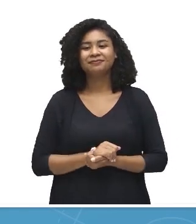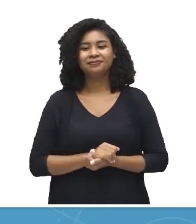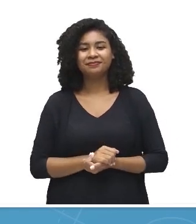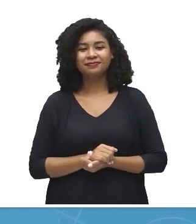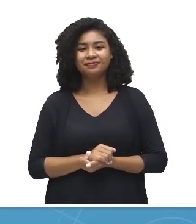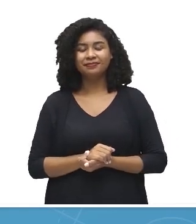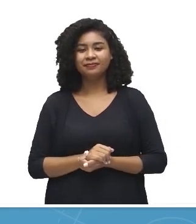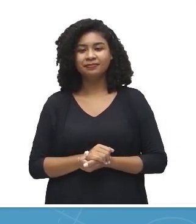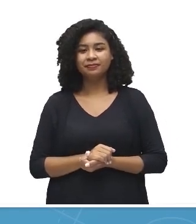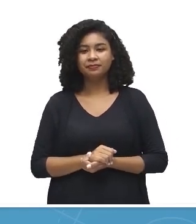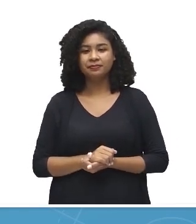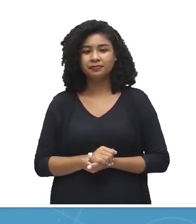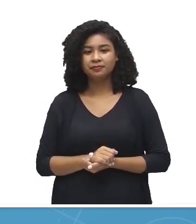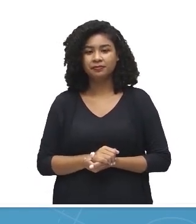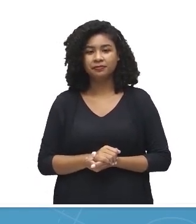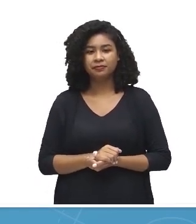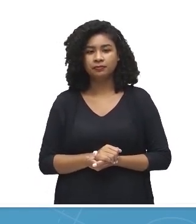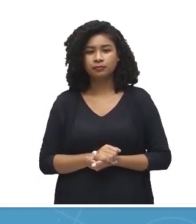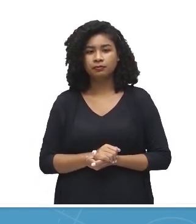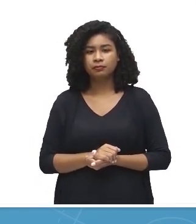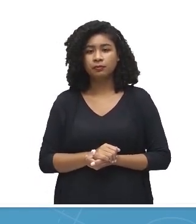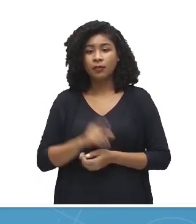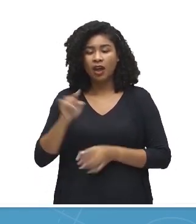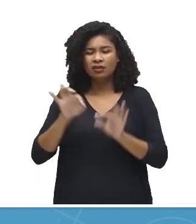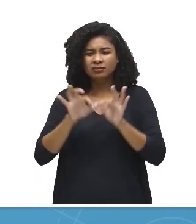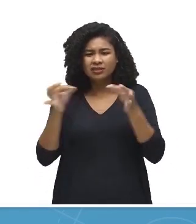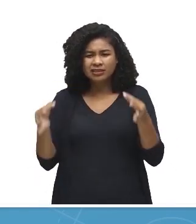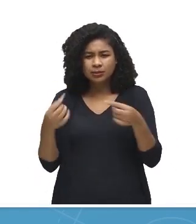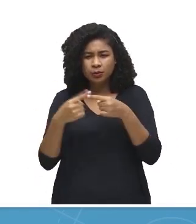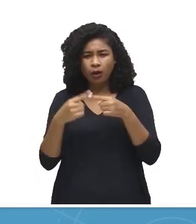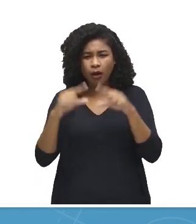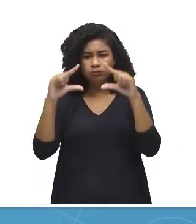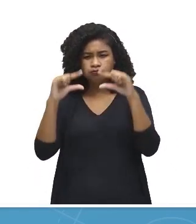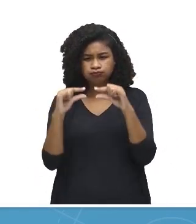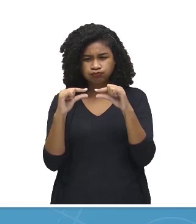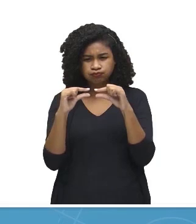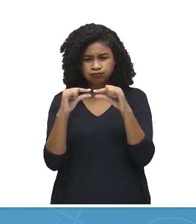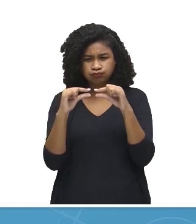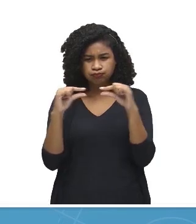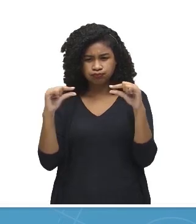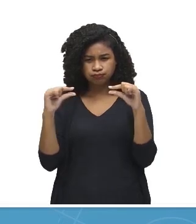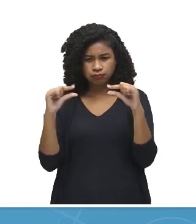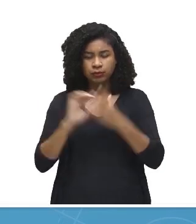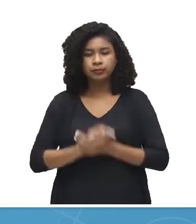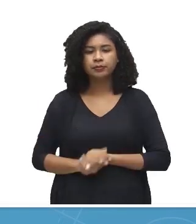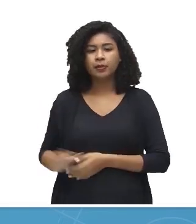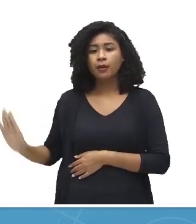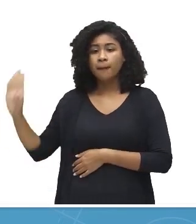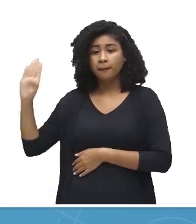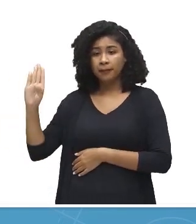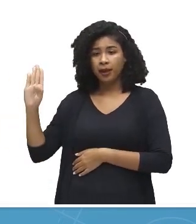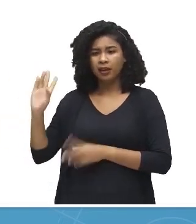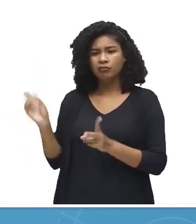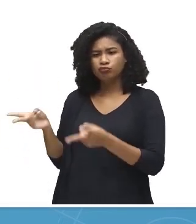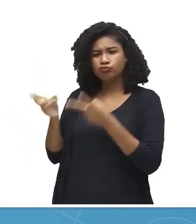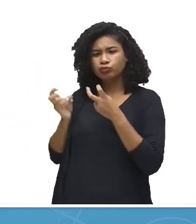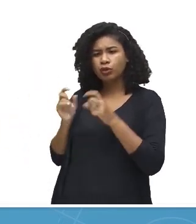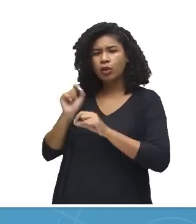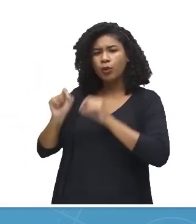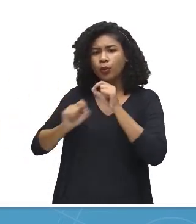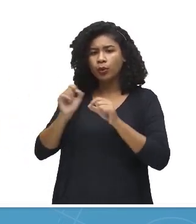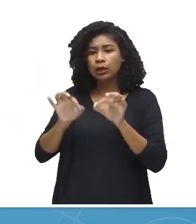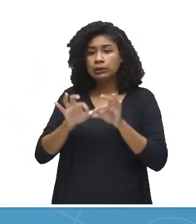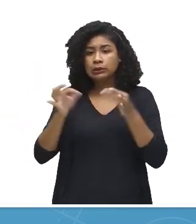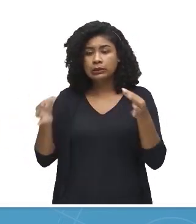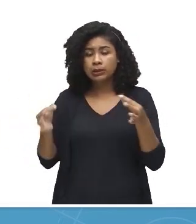de escamoso. Simples porque tem apenas uma camada, tá? A letra B, a gente observa ali que ele é